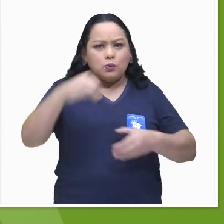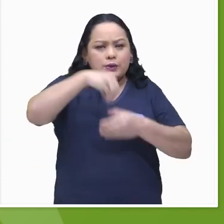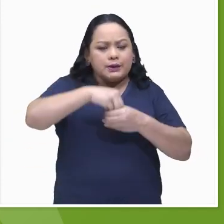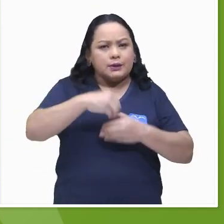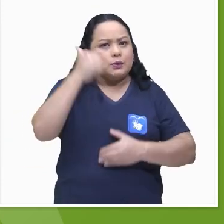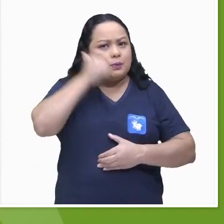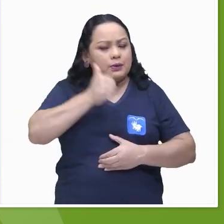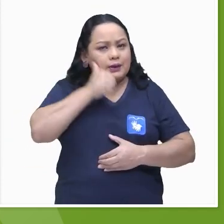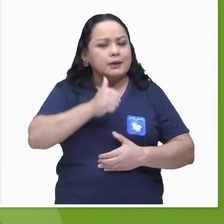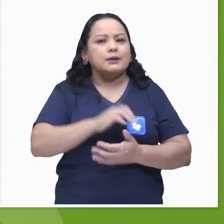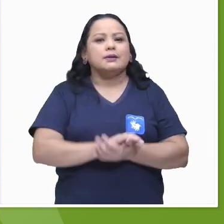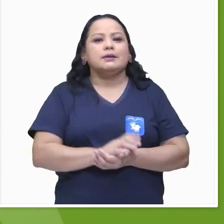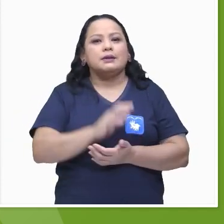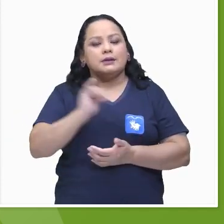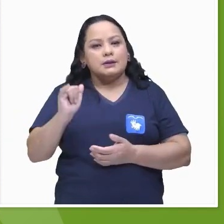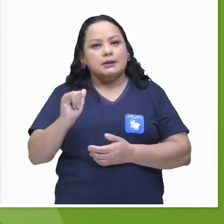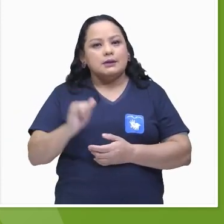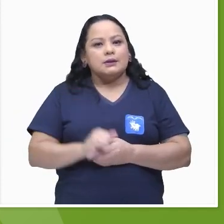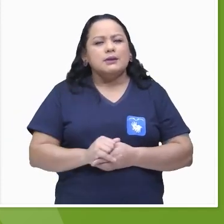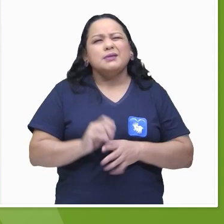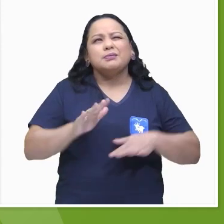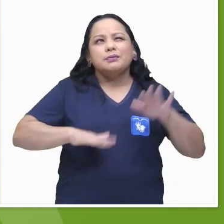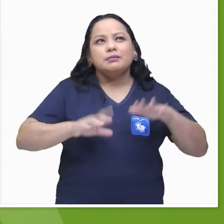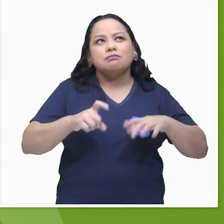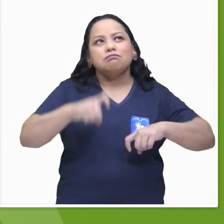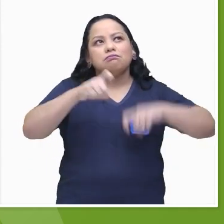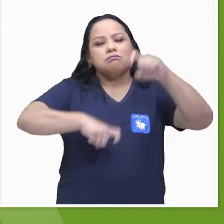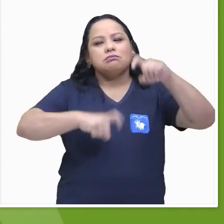Então, se ela tiver relações ali pelo dia